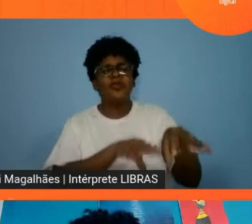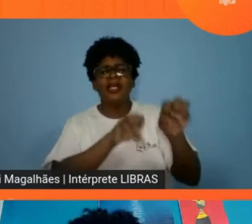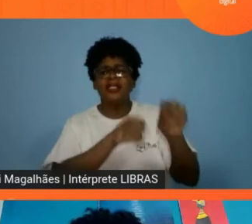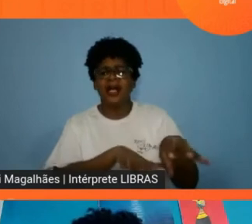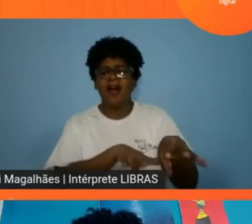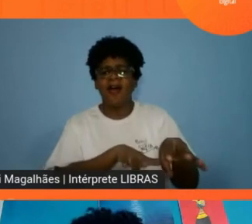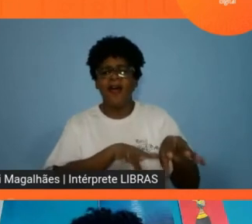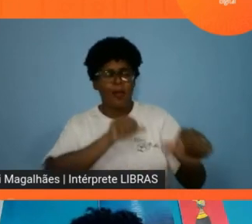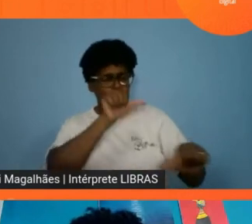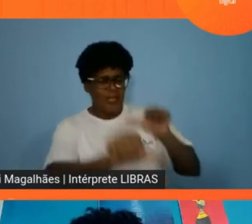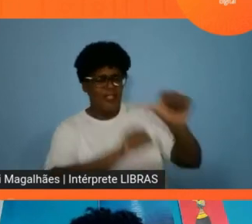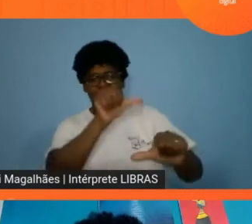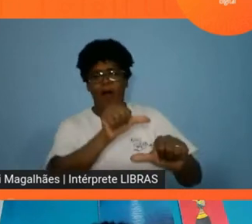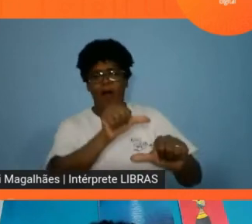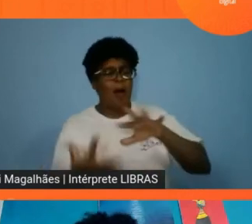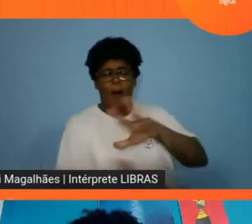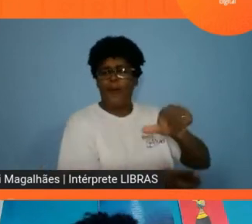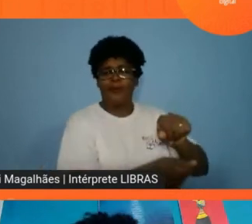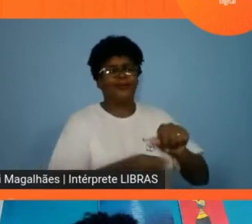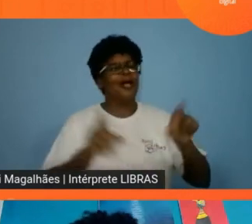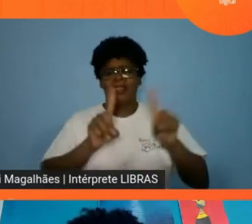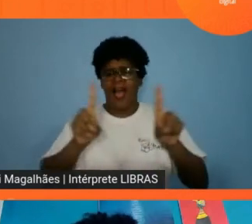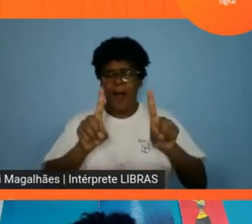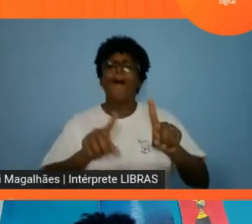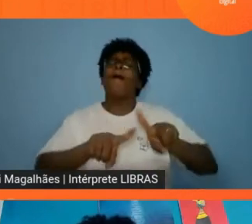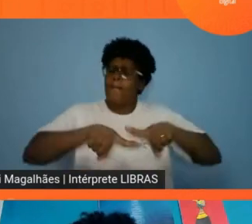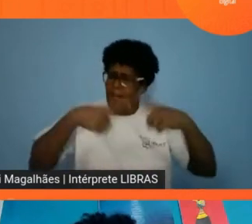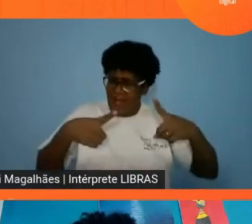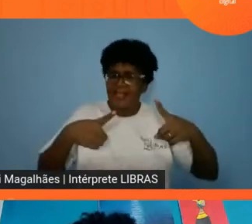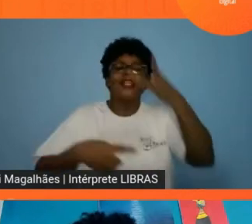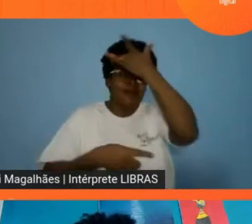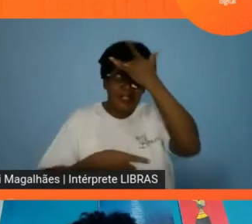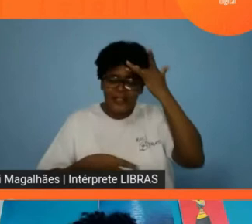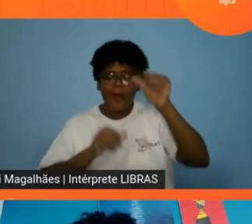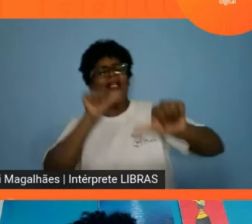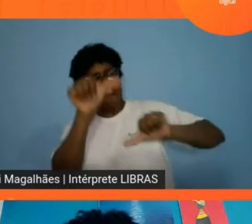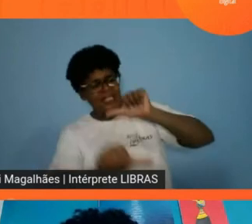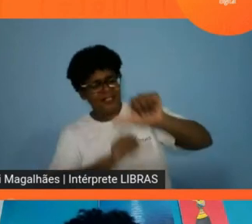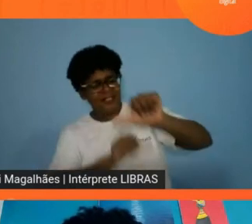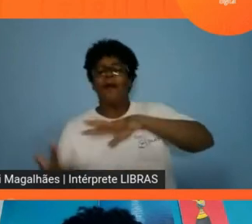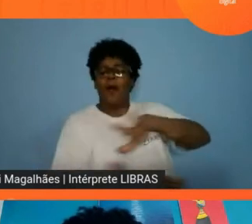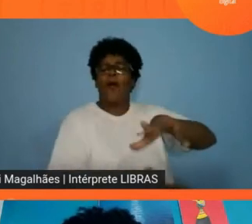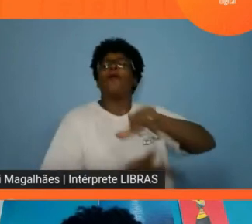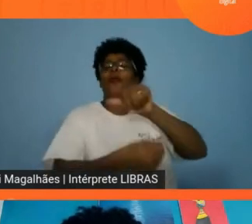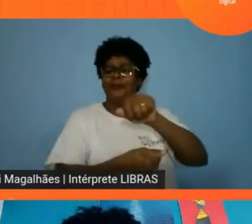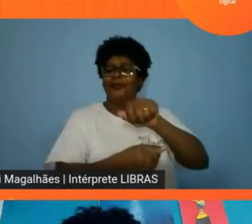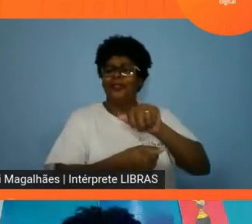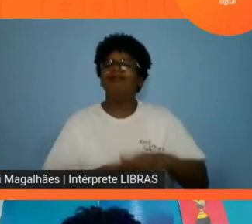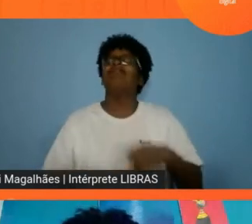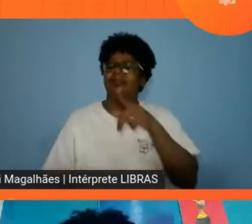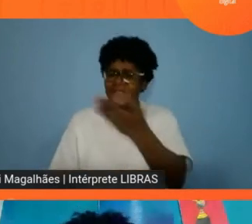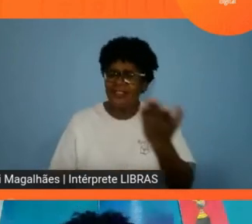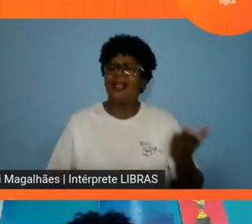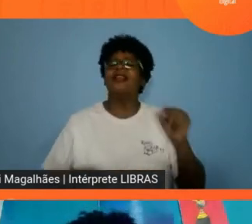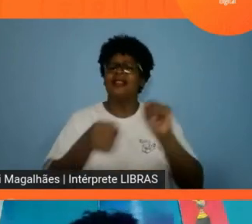não transforma o mundo, mas transforma pessoas que transformam o mundo. E é isso que vocês estão fazendo, né? Poder,